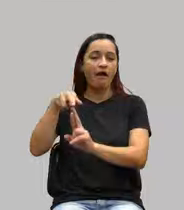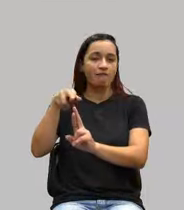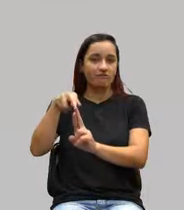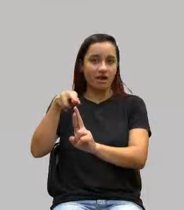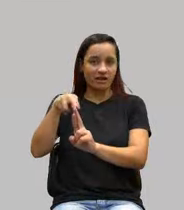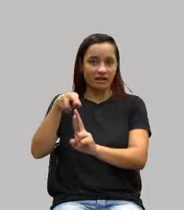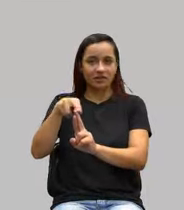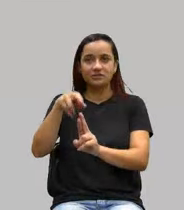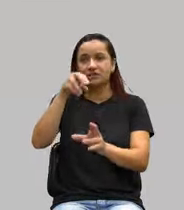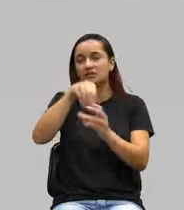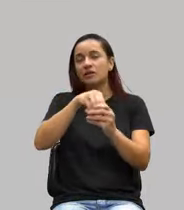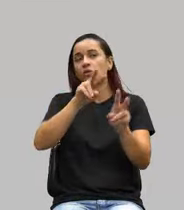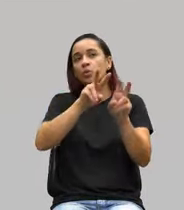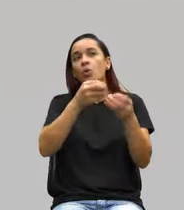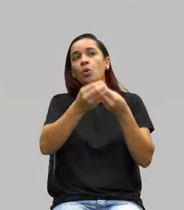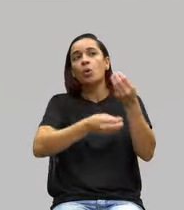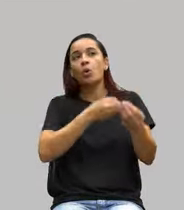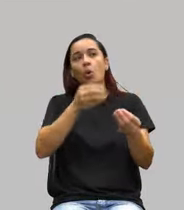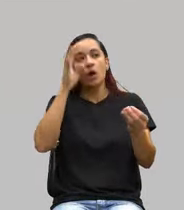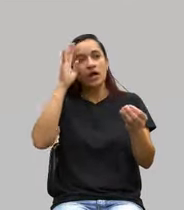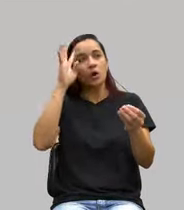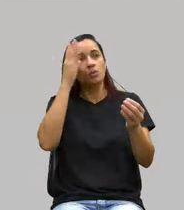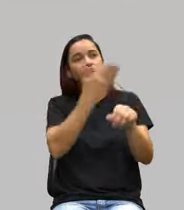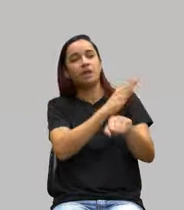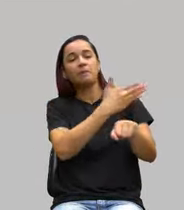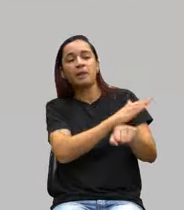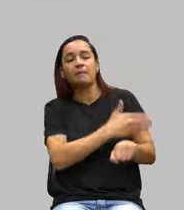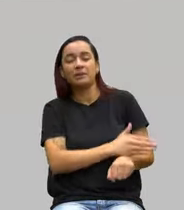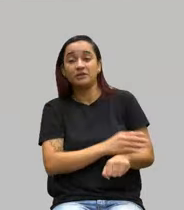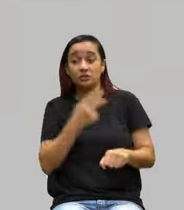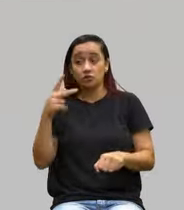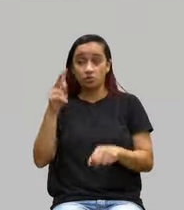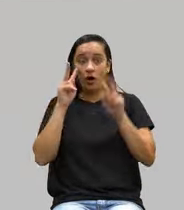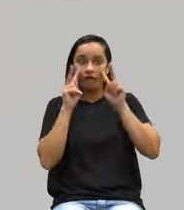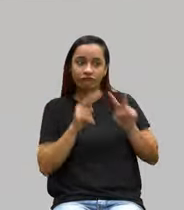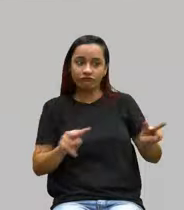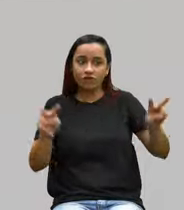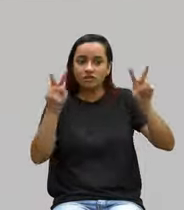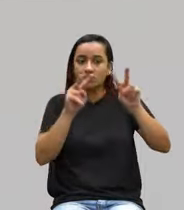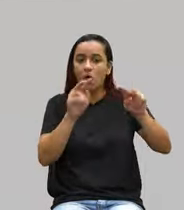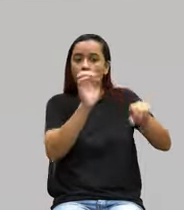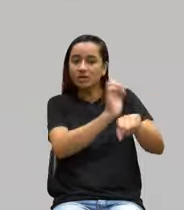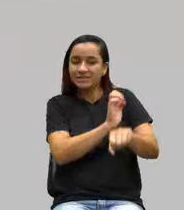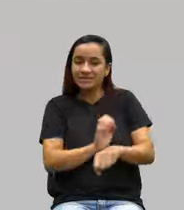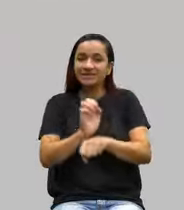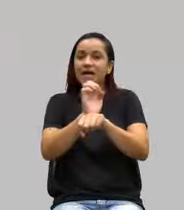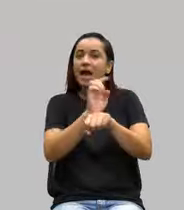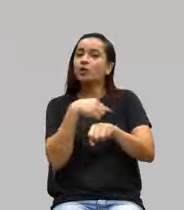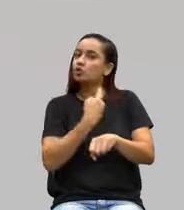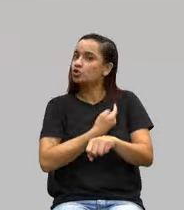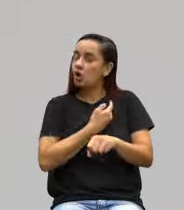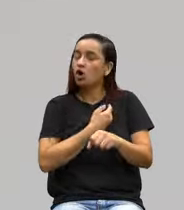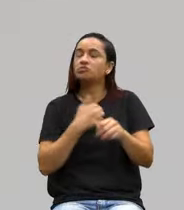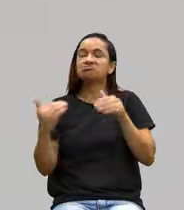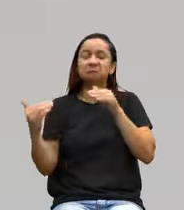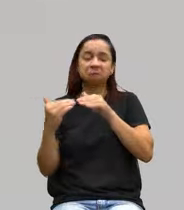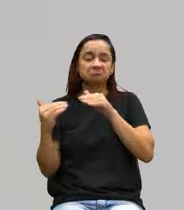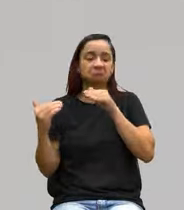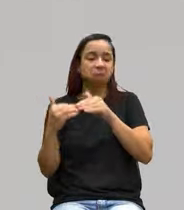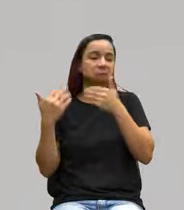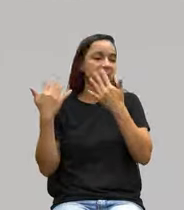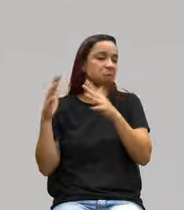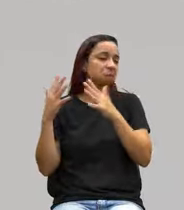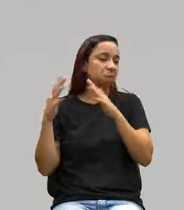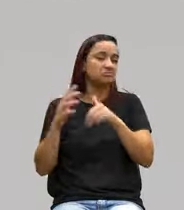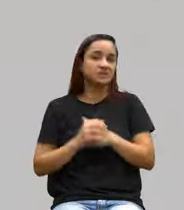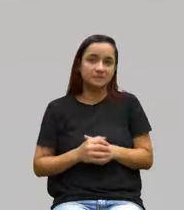na doutrina eu falo que a sua visão de estado é uma visão que a gente compactua e